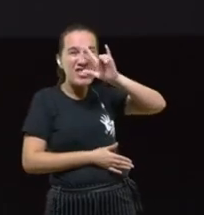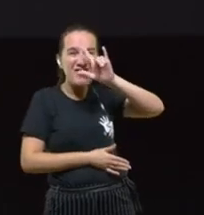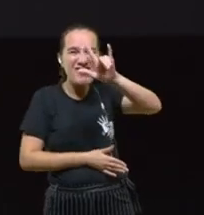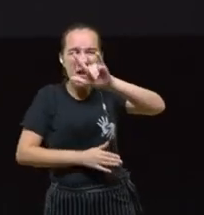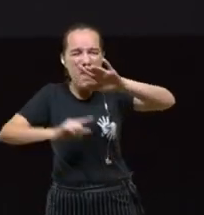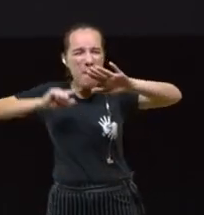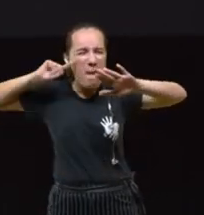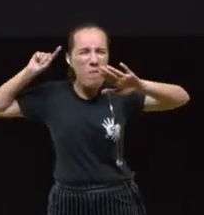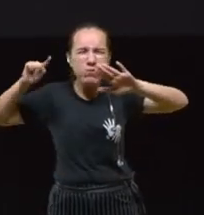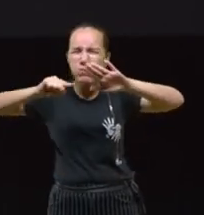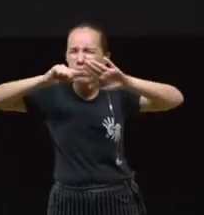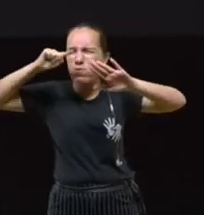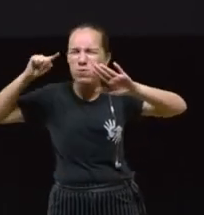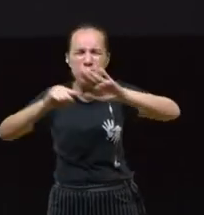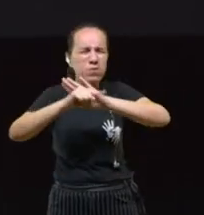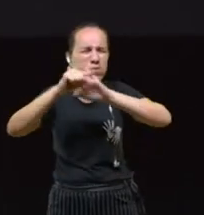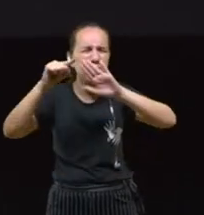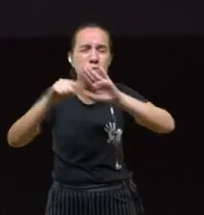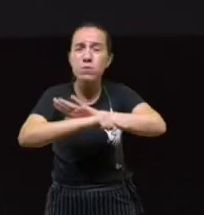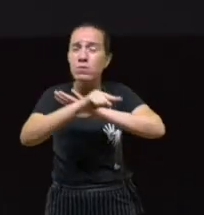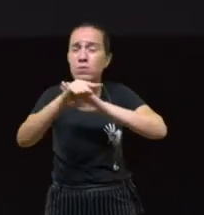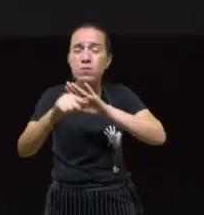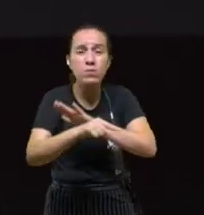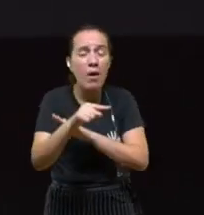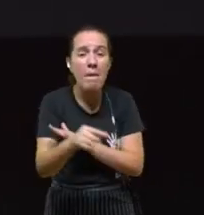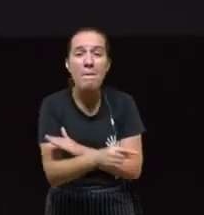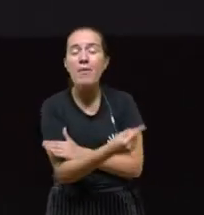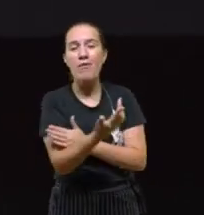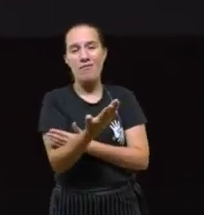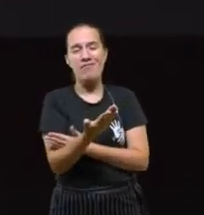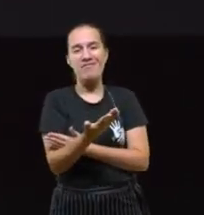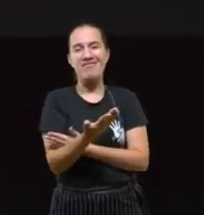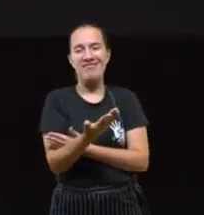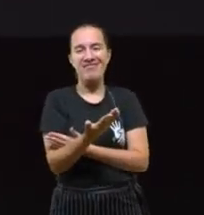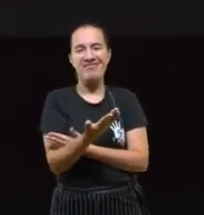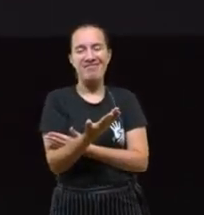quão profundo, quanto que Ele te ama.